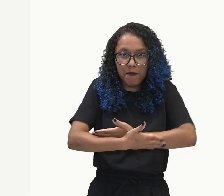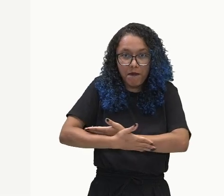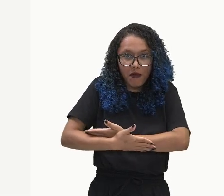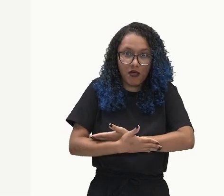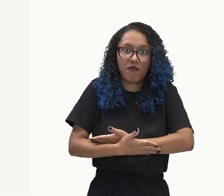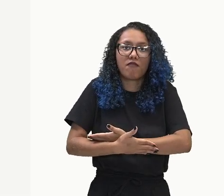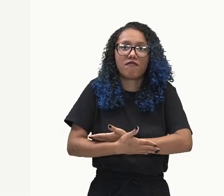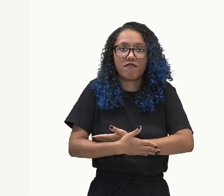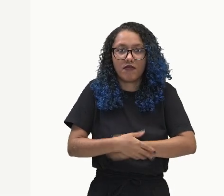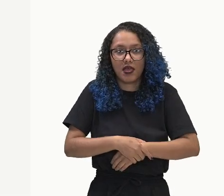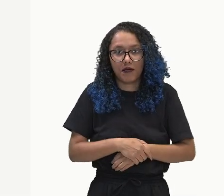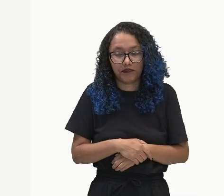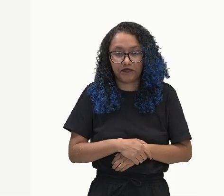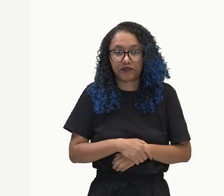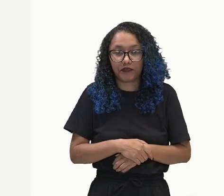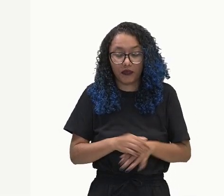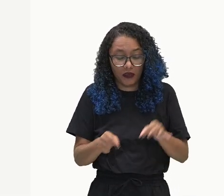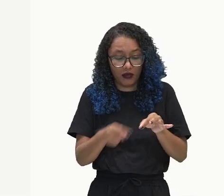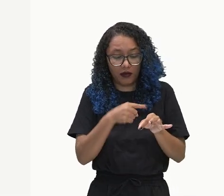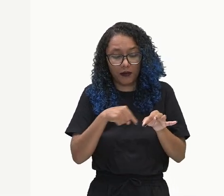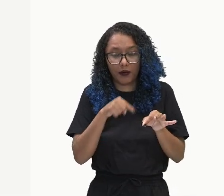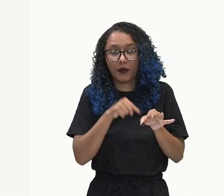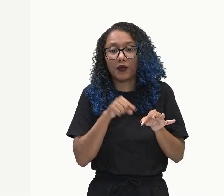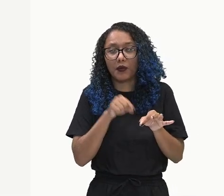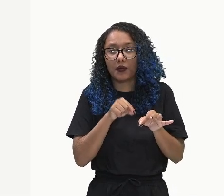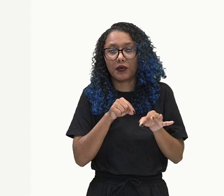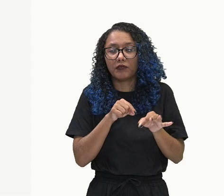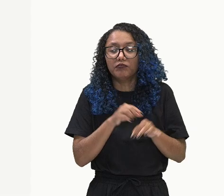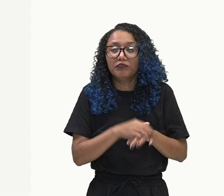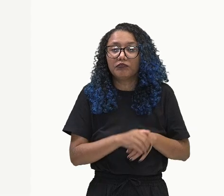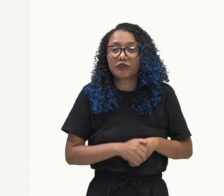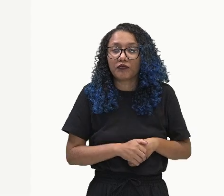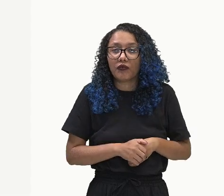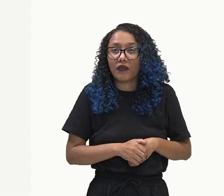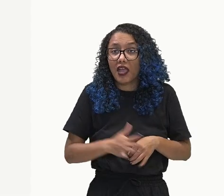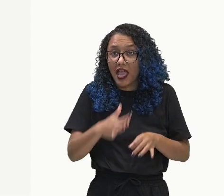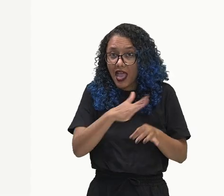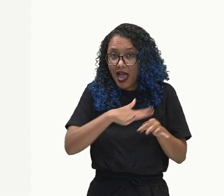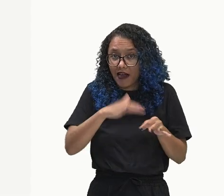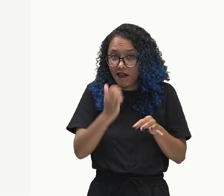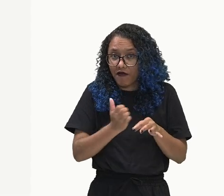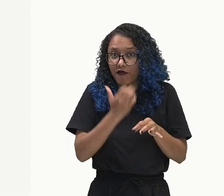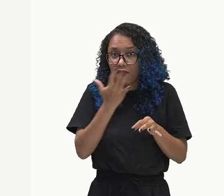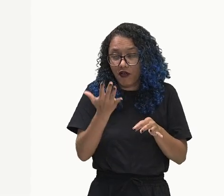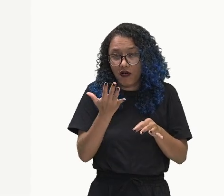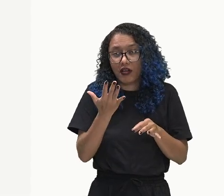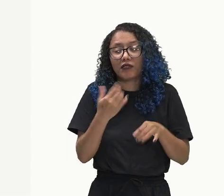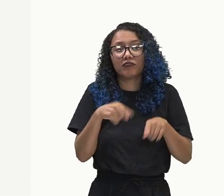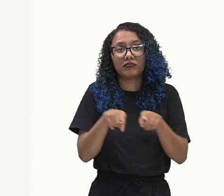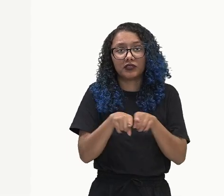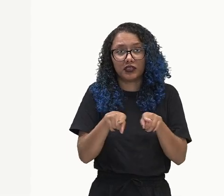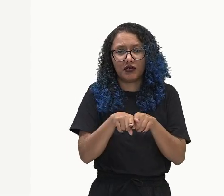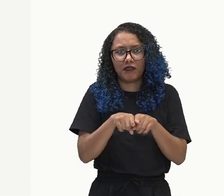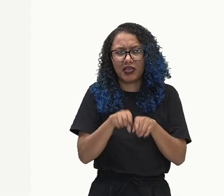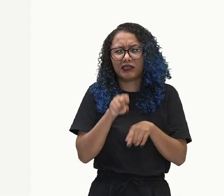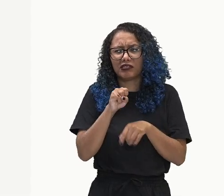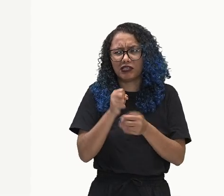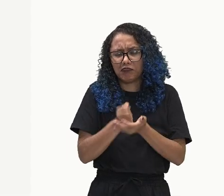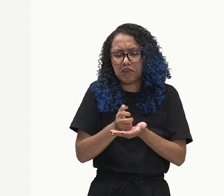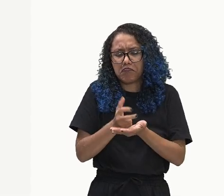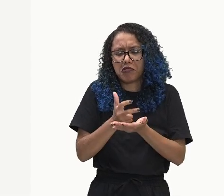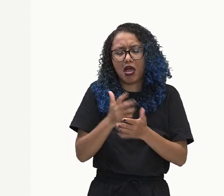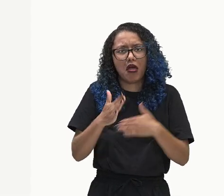útero ao exterior do corpo, e é por onde, quando o feto se